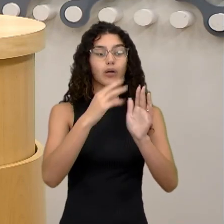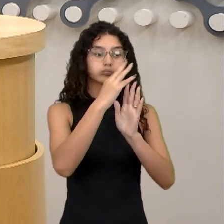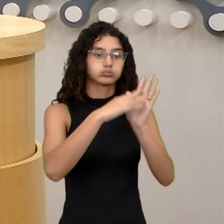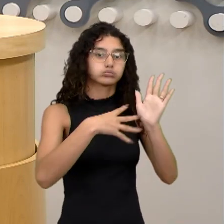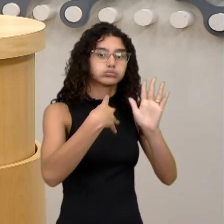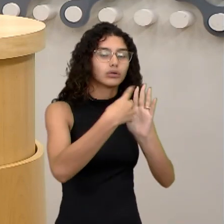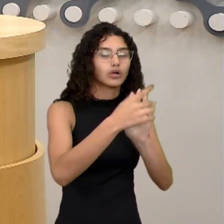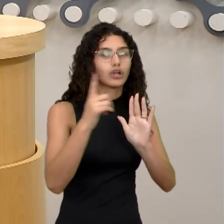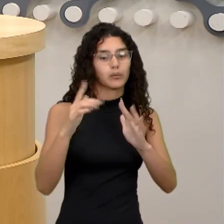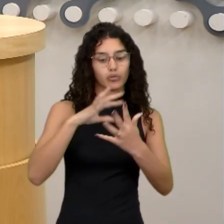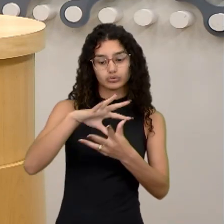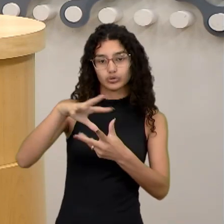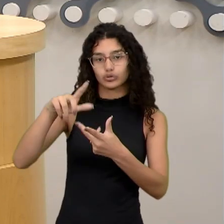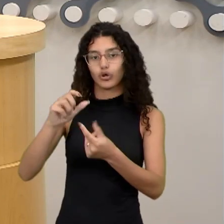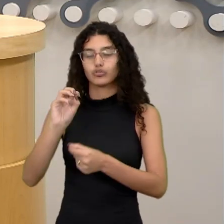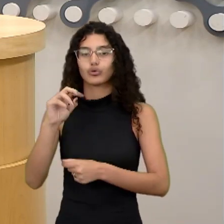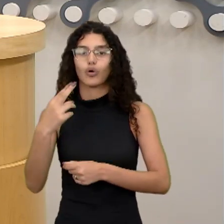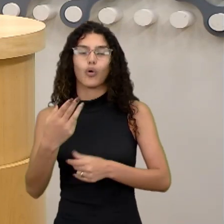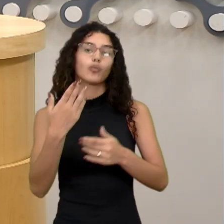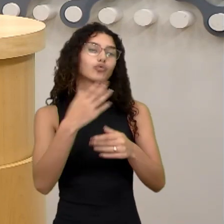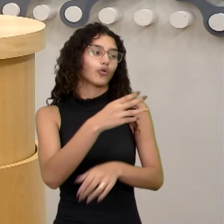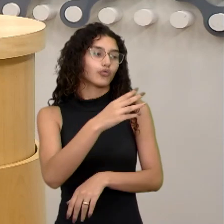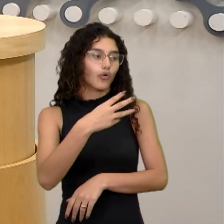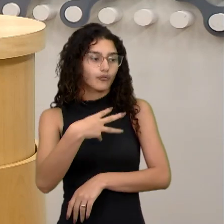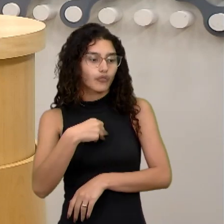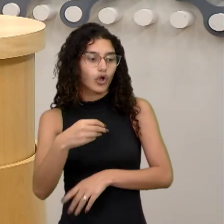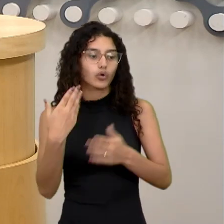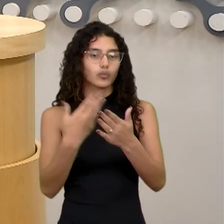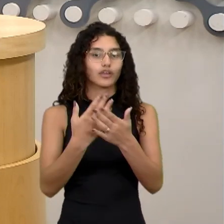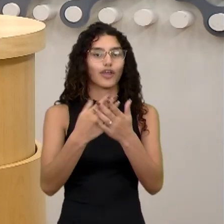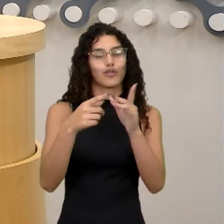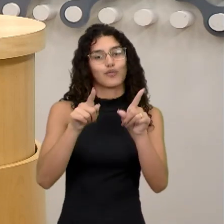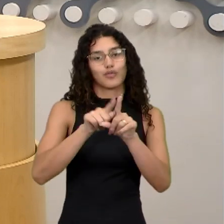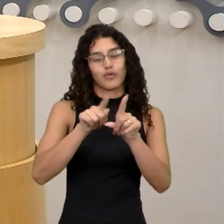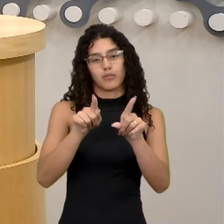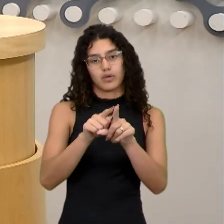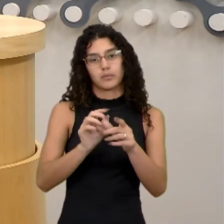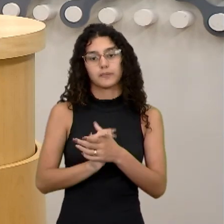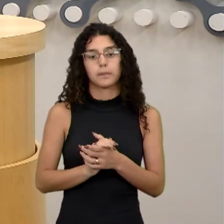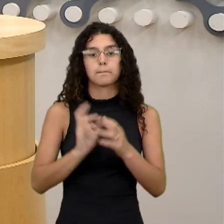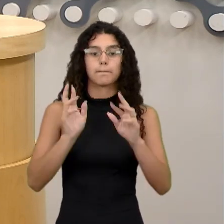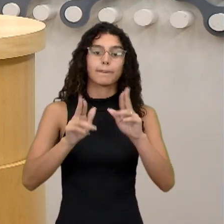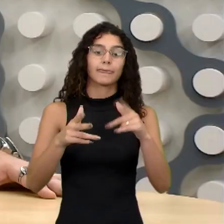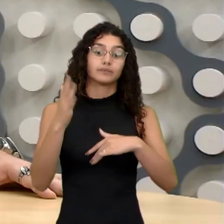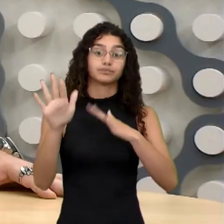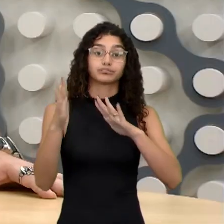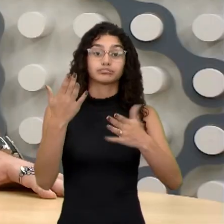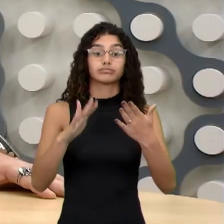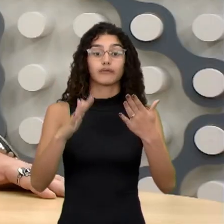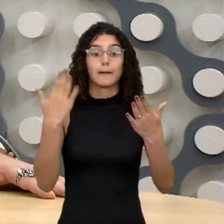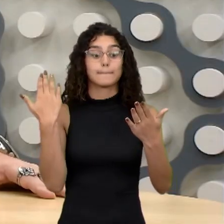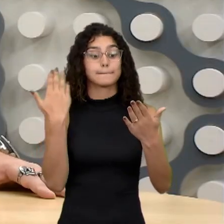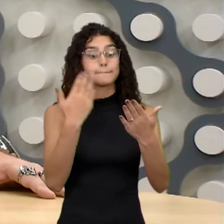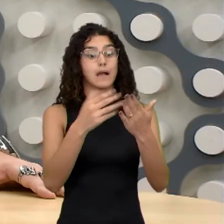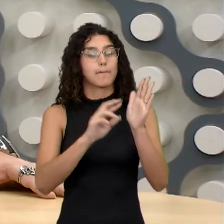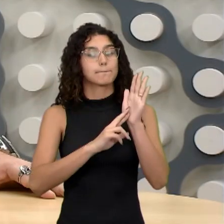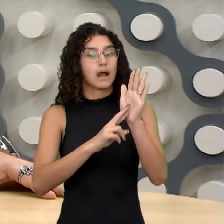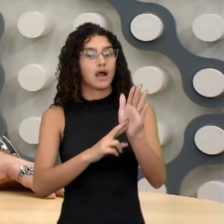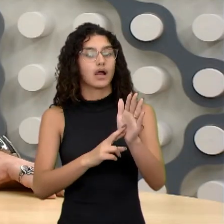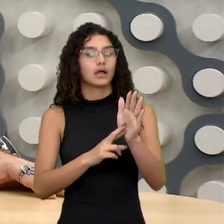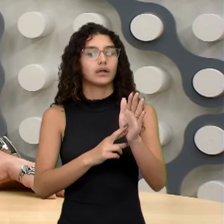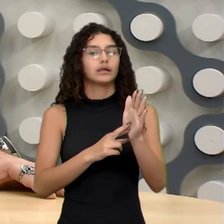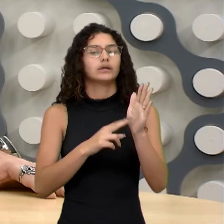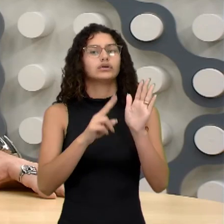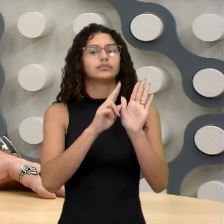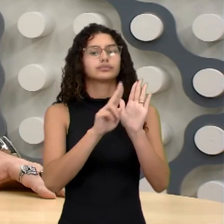tempo geológico, ou sei lá, seus filhos vão estar estudando aí a escala do tempo geológico, de repente aparece lá uma época, escrita